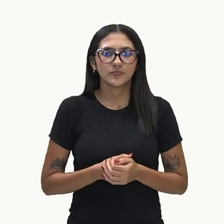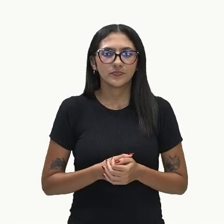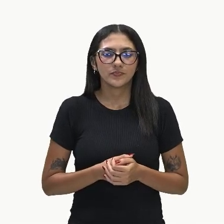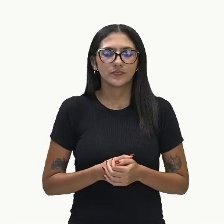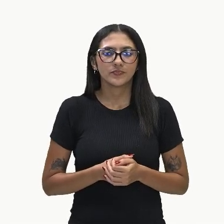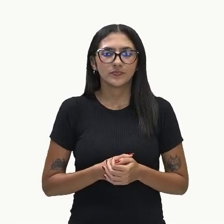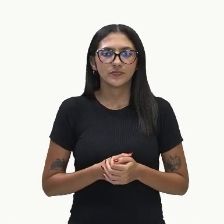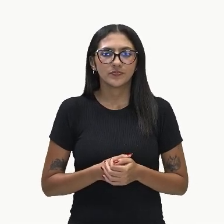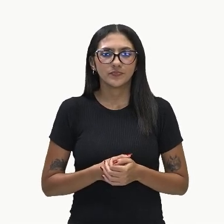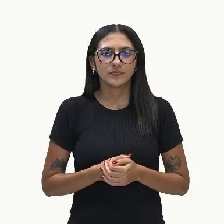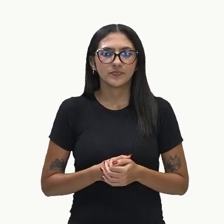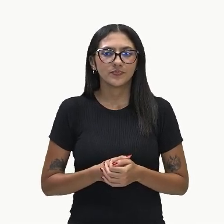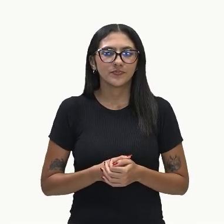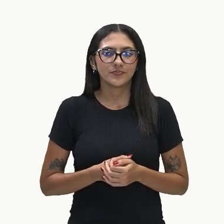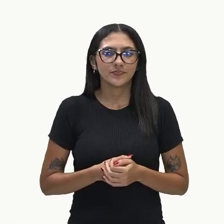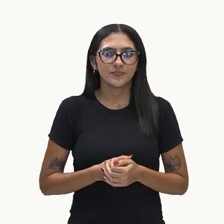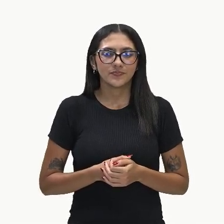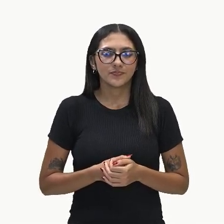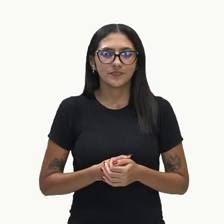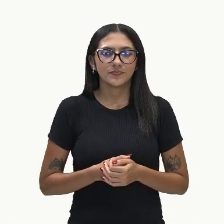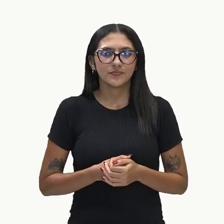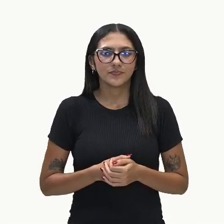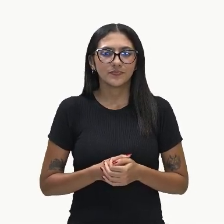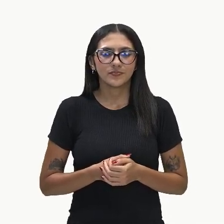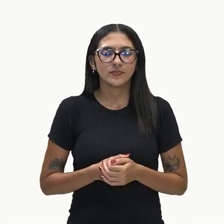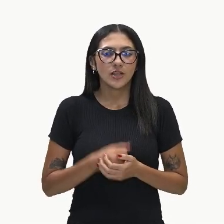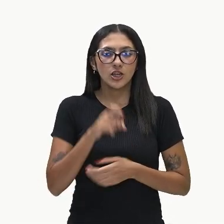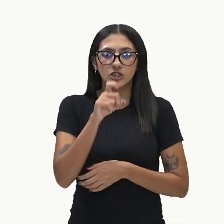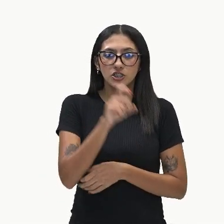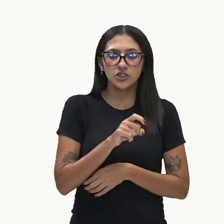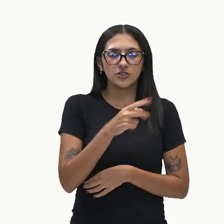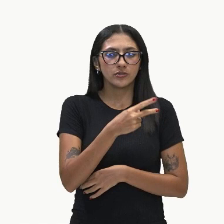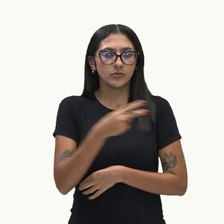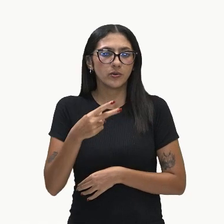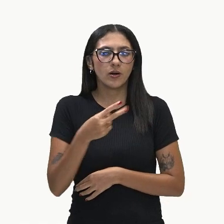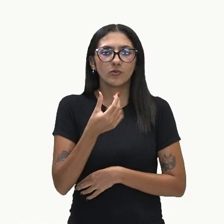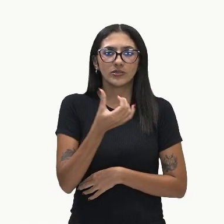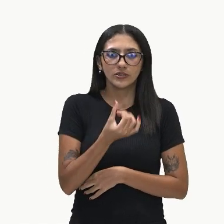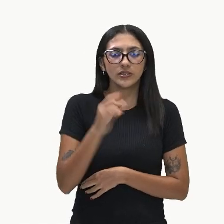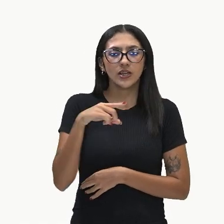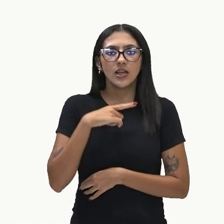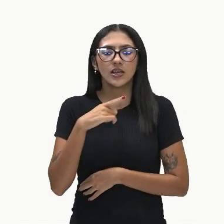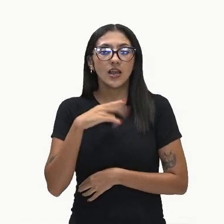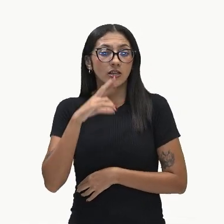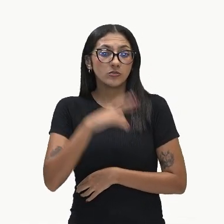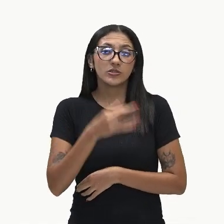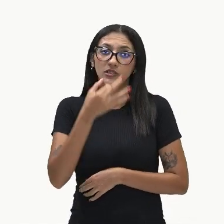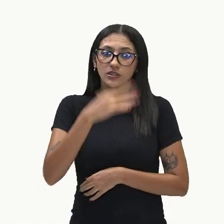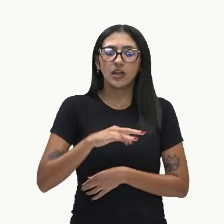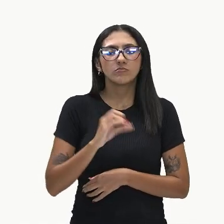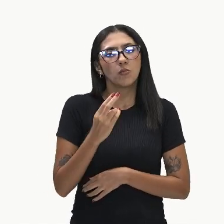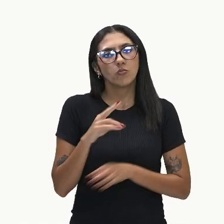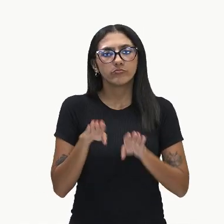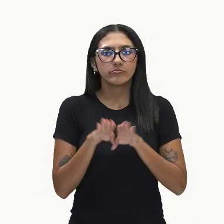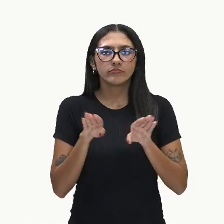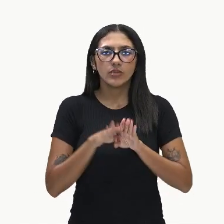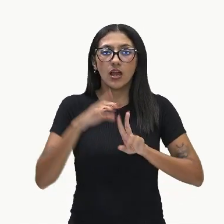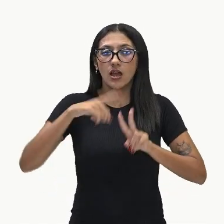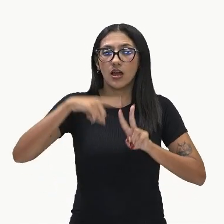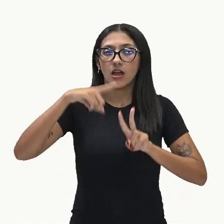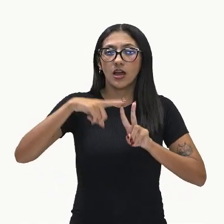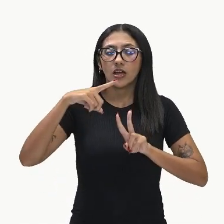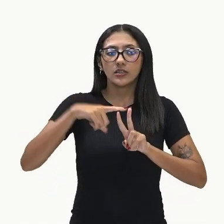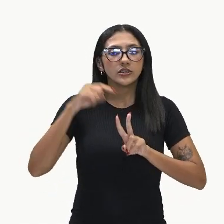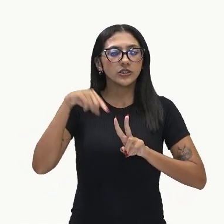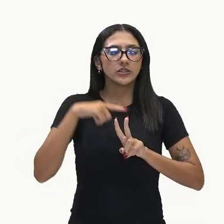ele vai ser a solução ou a raiz, tá? Da